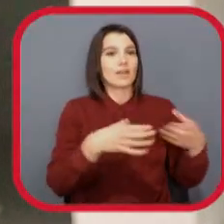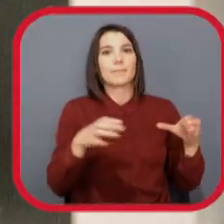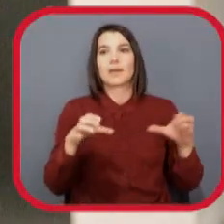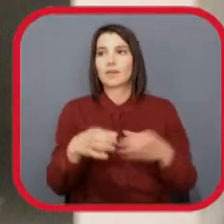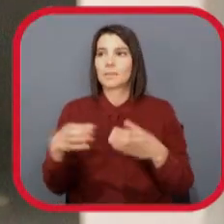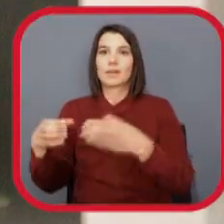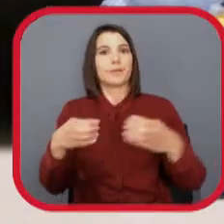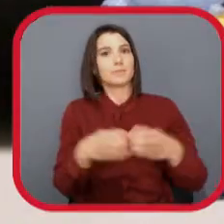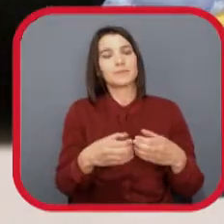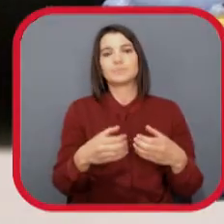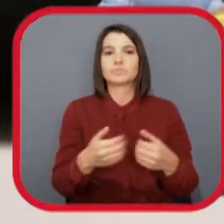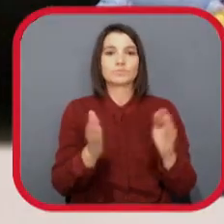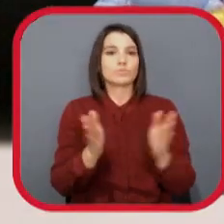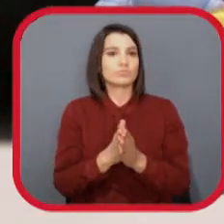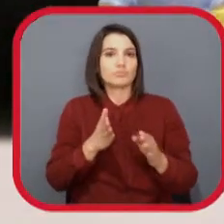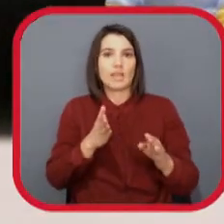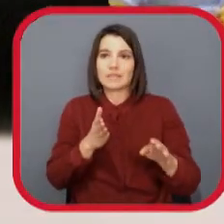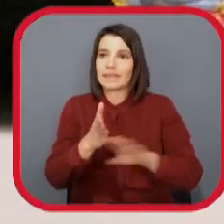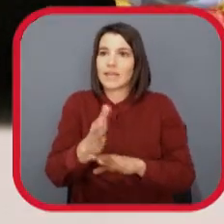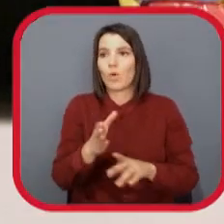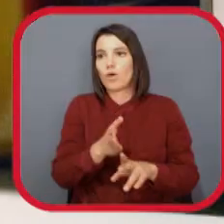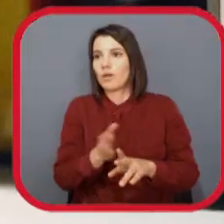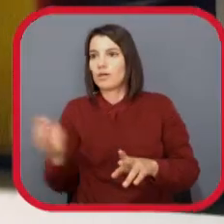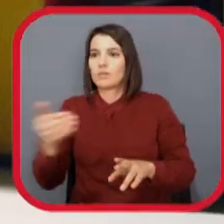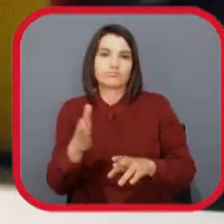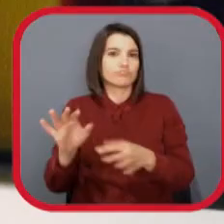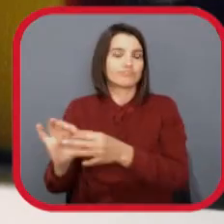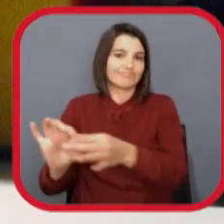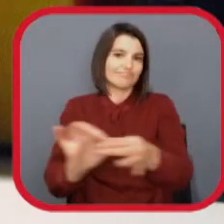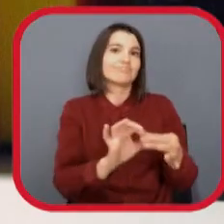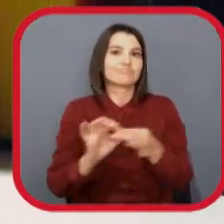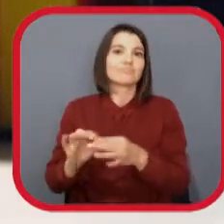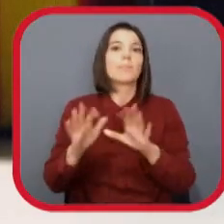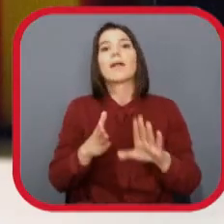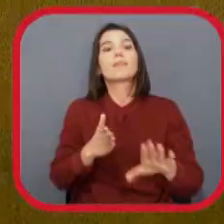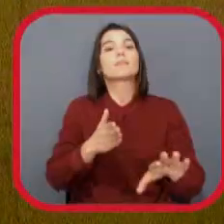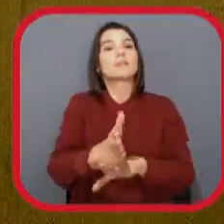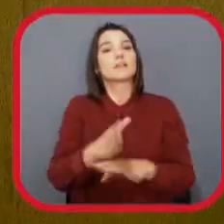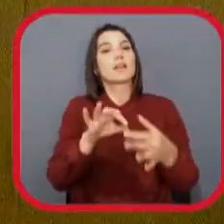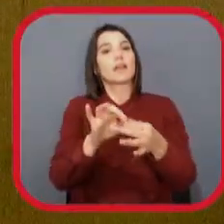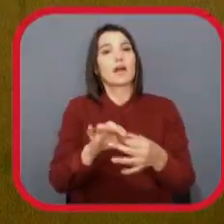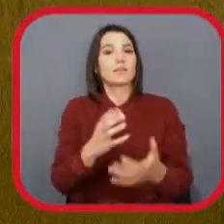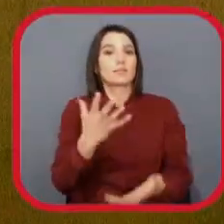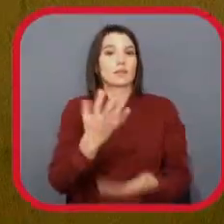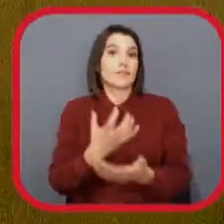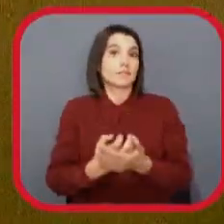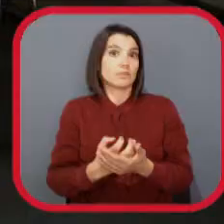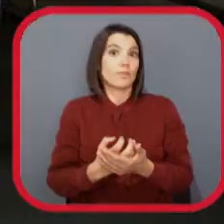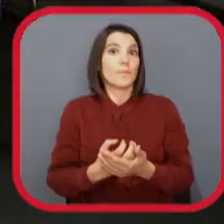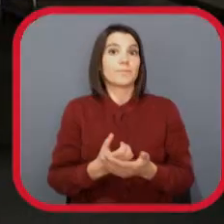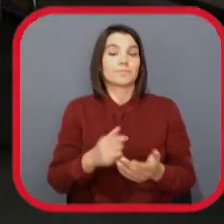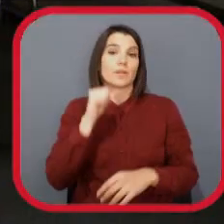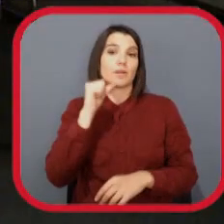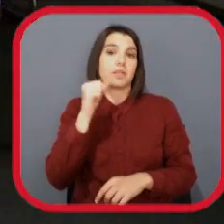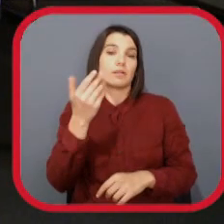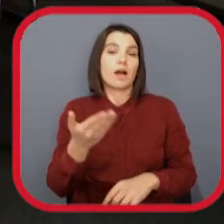Todas as equipas estão diretamente ou indiretamente ligadas, como é lógico, mas diretamente ligadas na gravação.